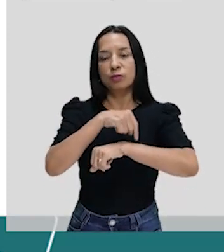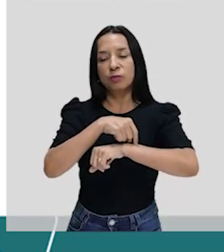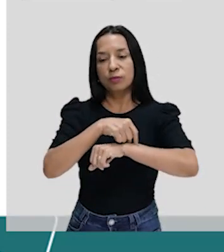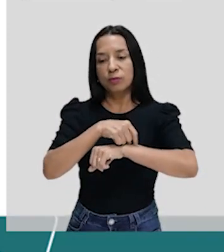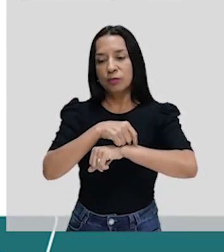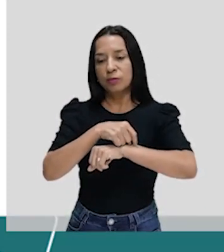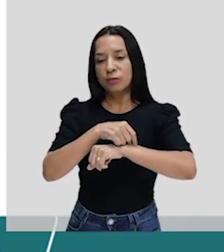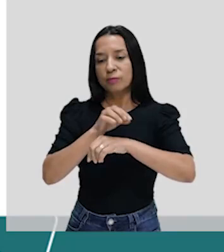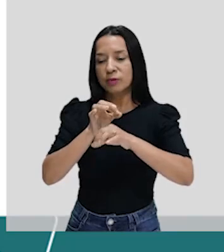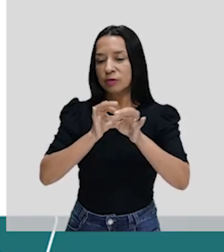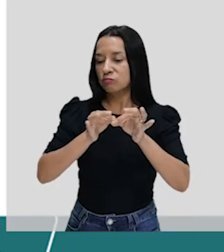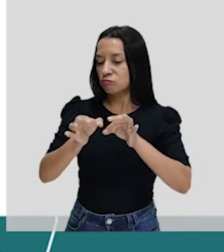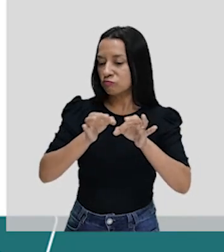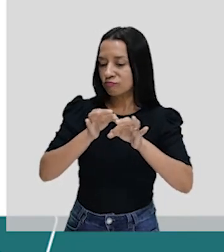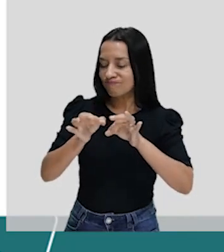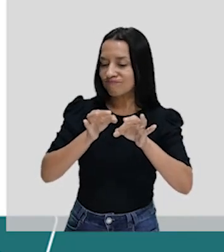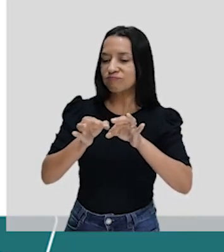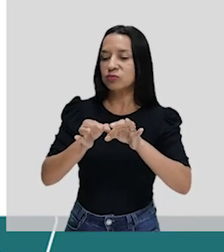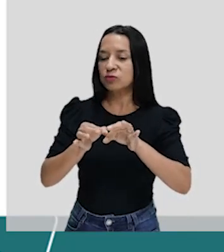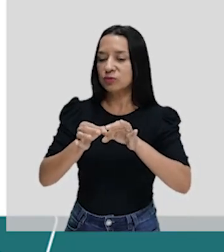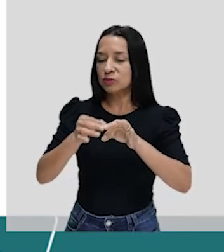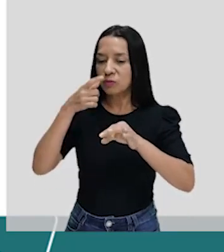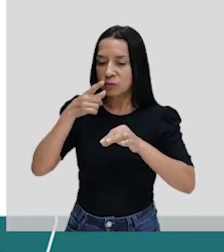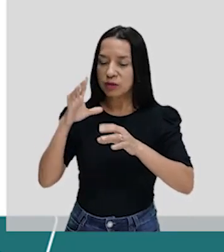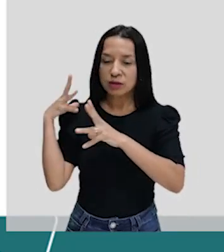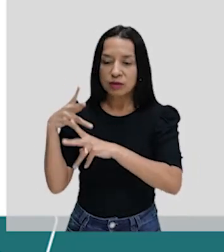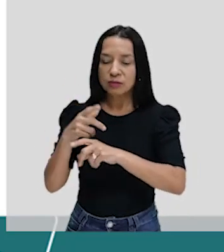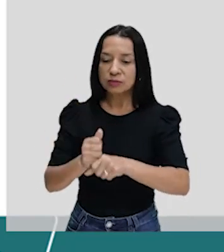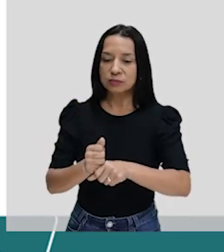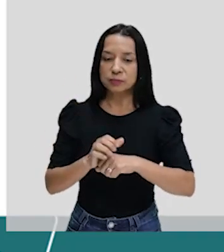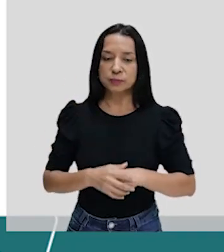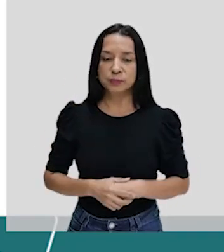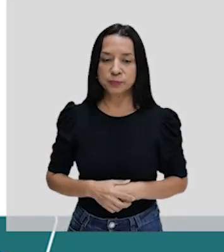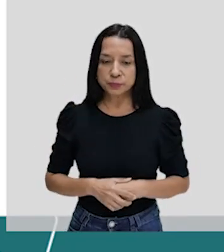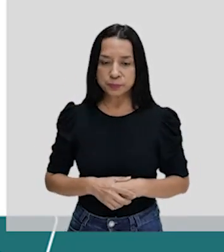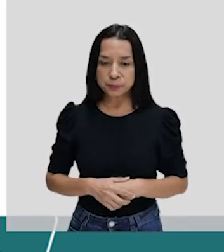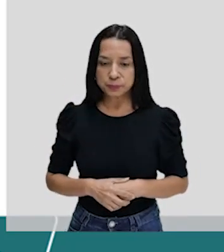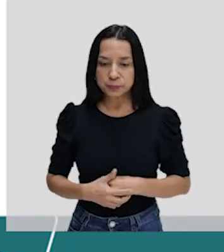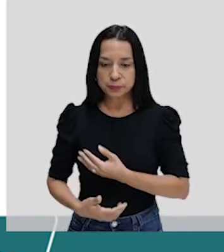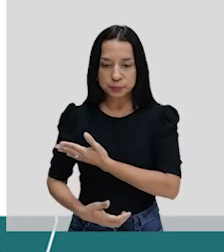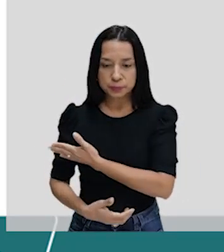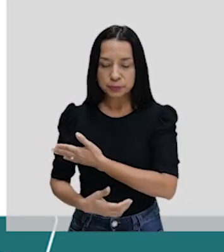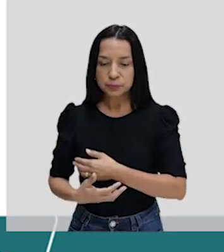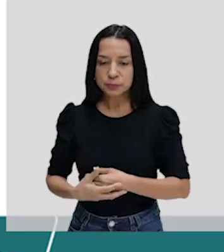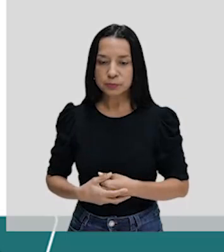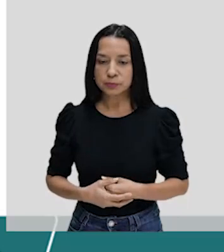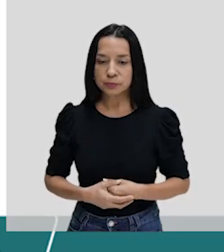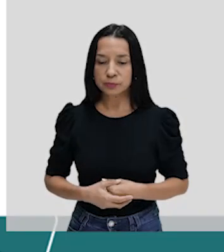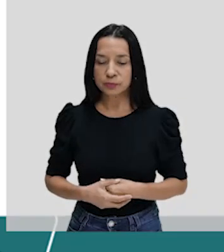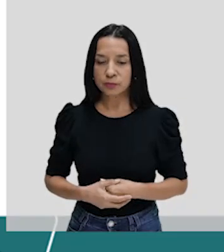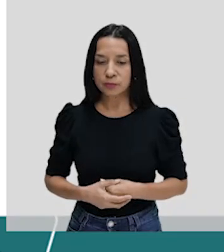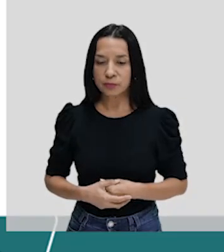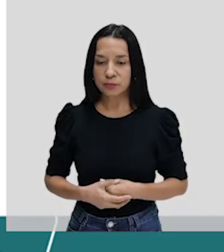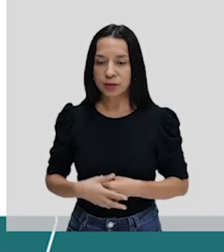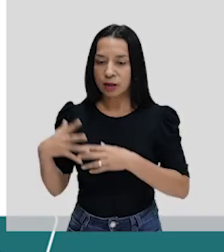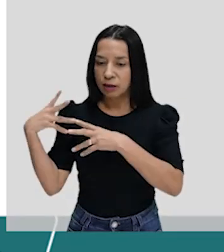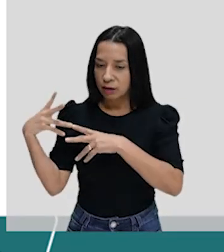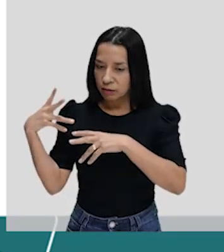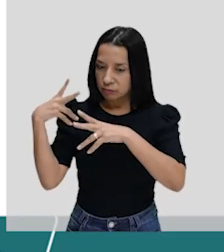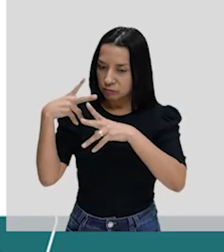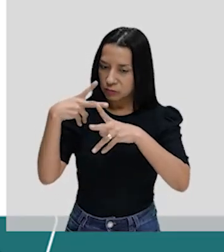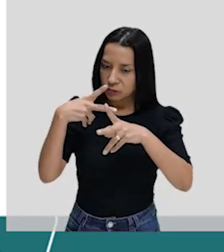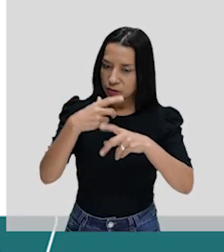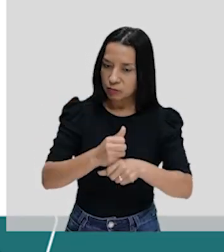são revistos. O período transitório contribui para a recuperação completa